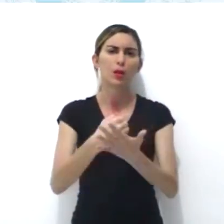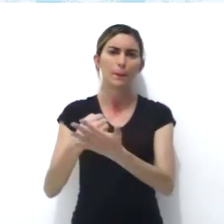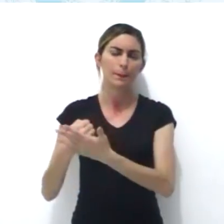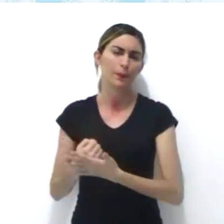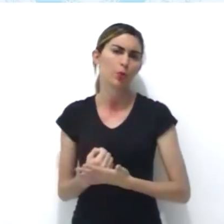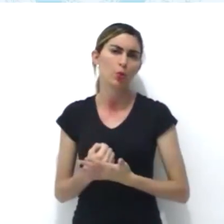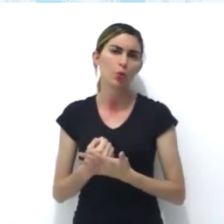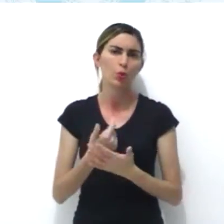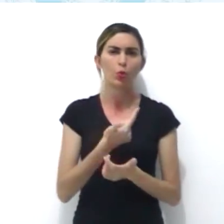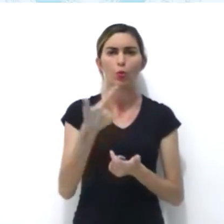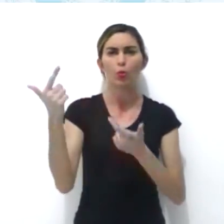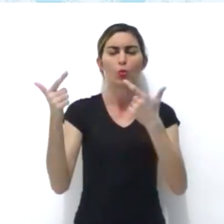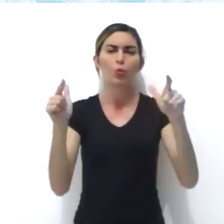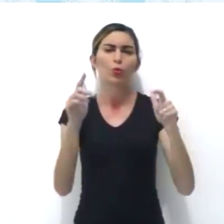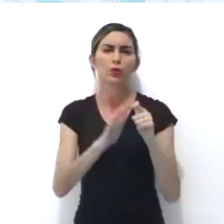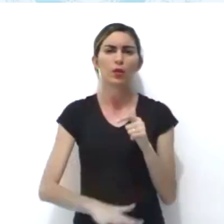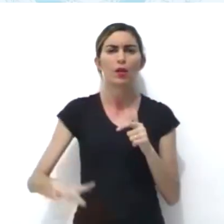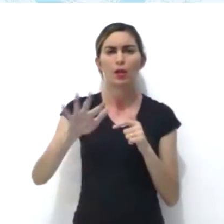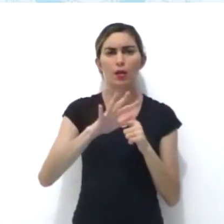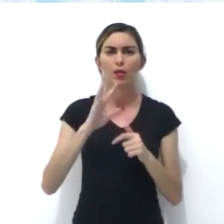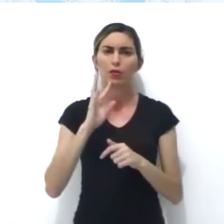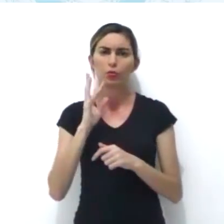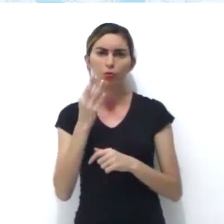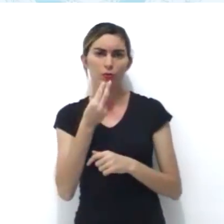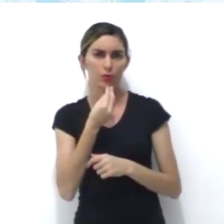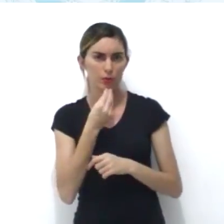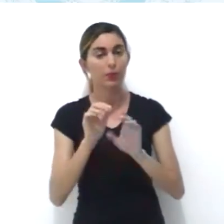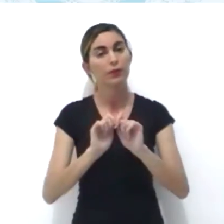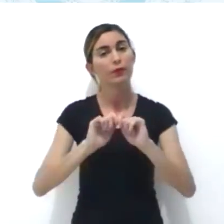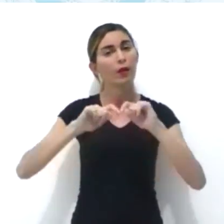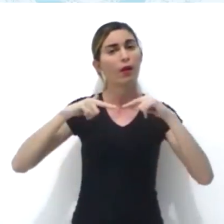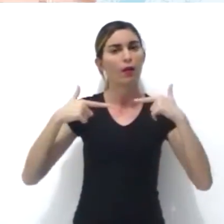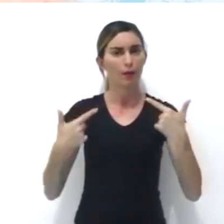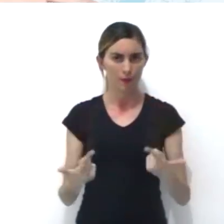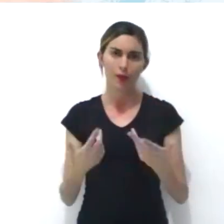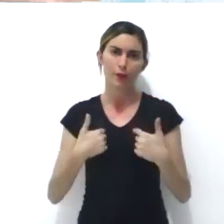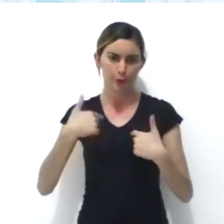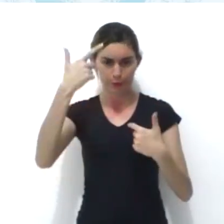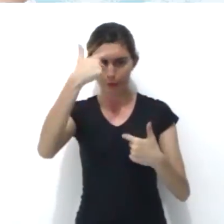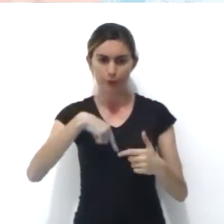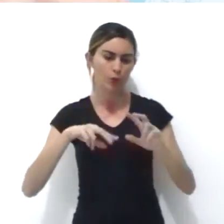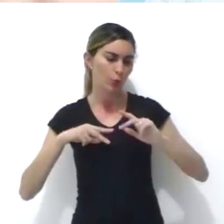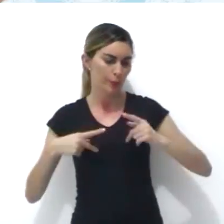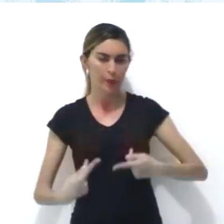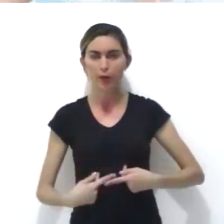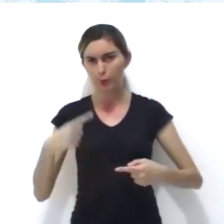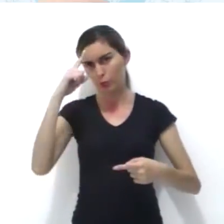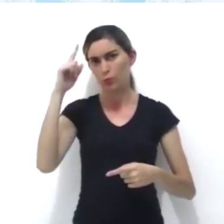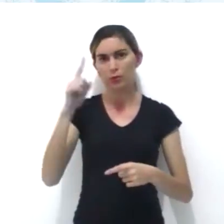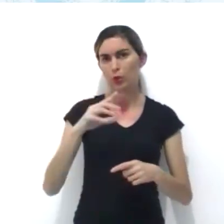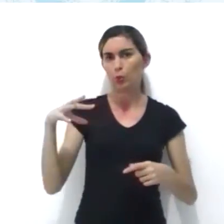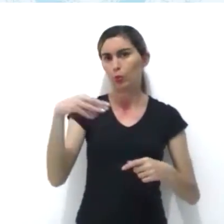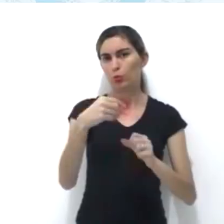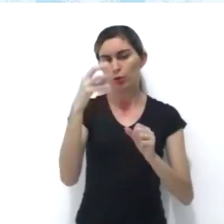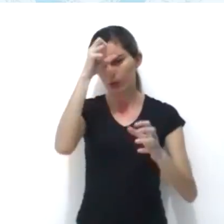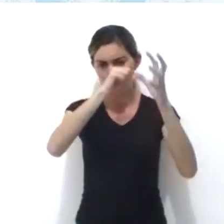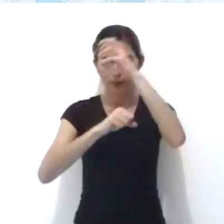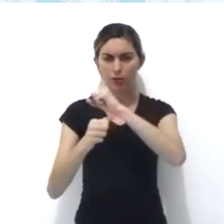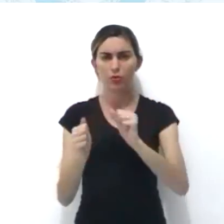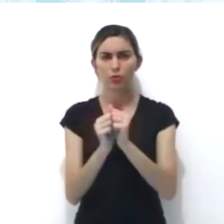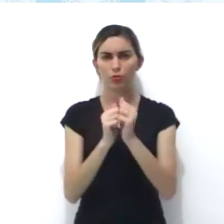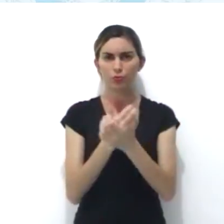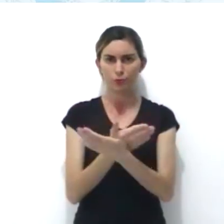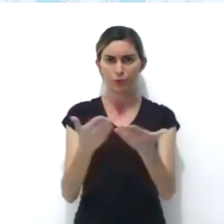pouco de apoio de uma outra área do conhecimento. Que aí, claro, né, eu sou um ser humano, eu não sei de tudo, estou aprendendo junto